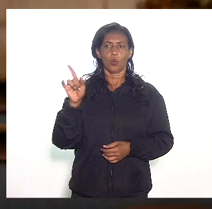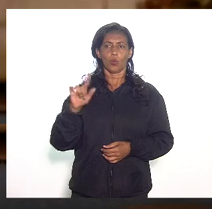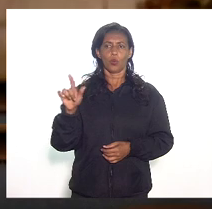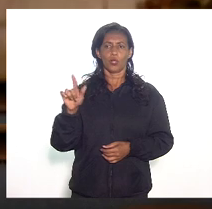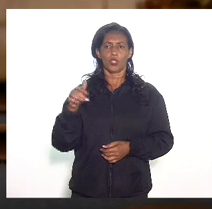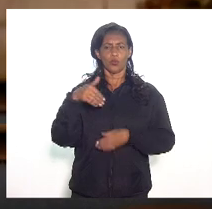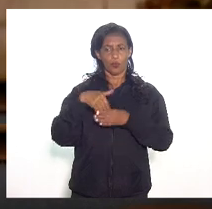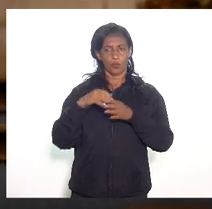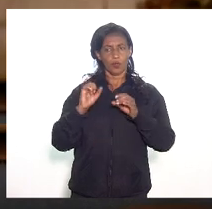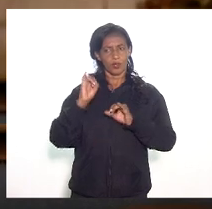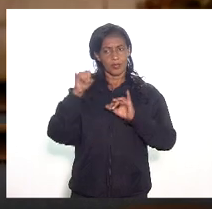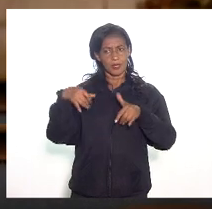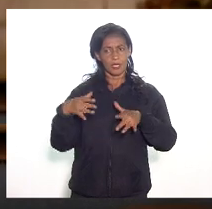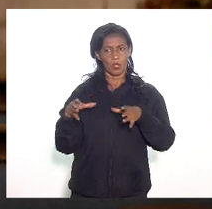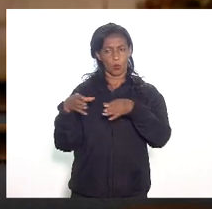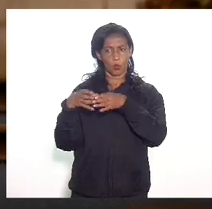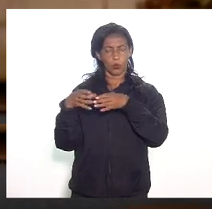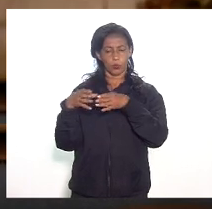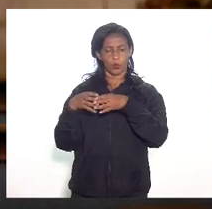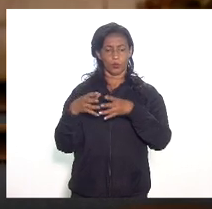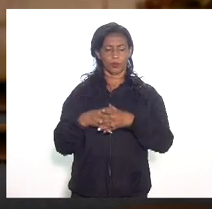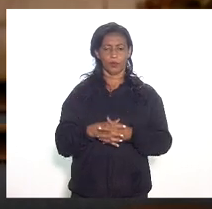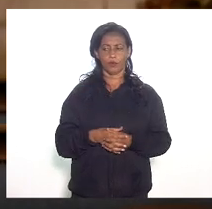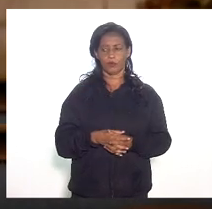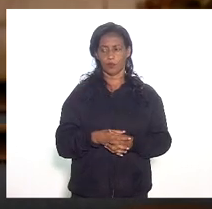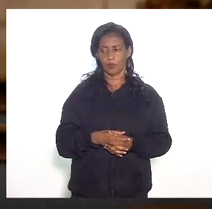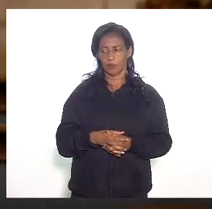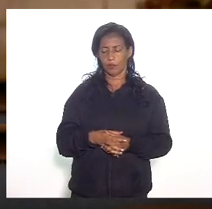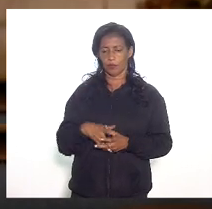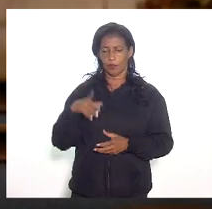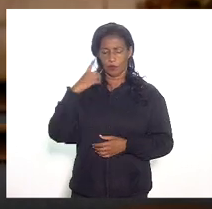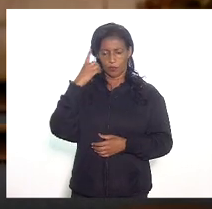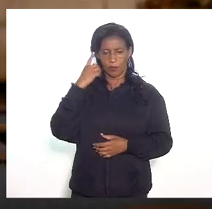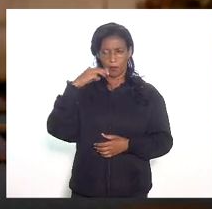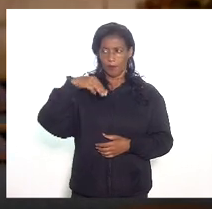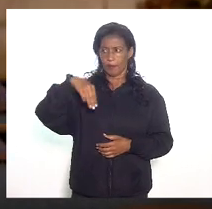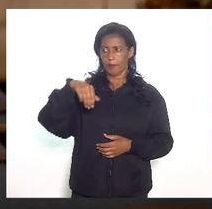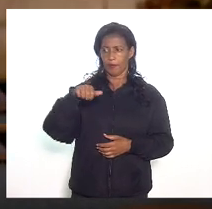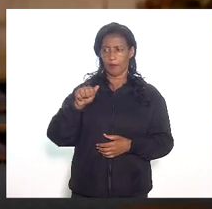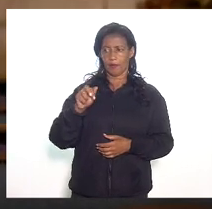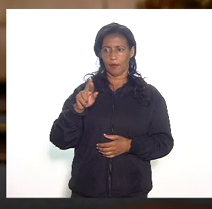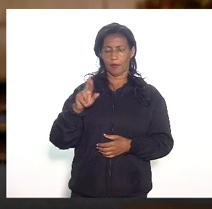sim no grupo deputado Marcelo Dino